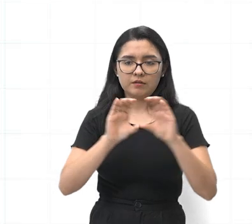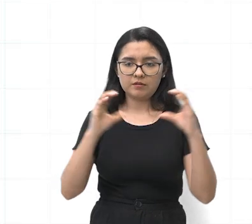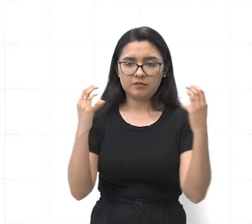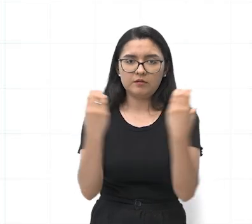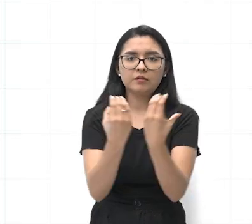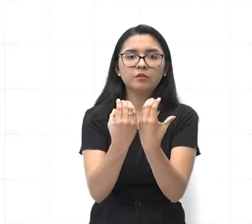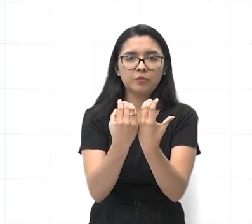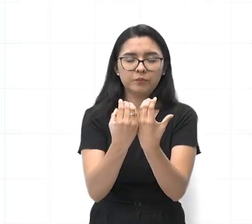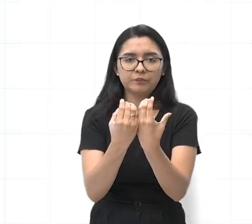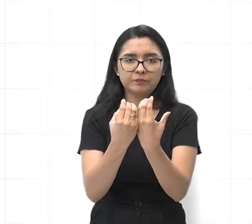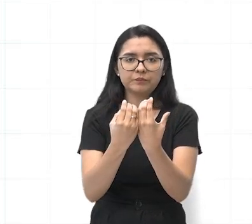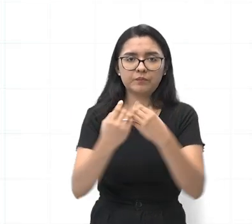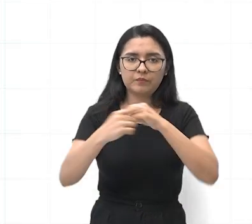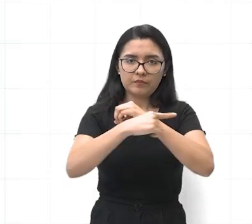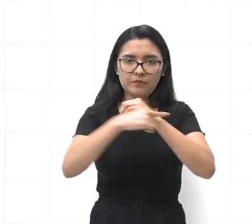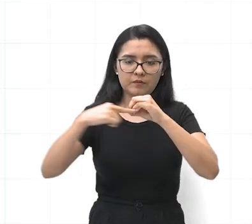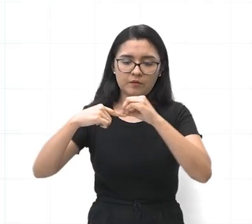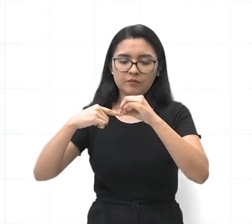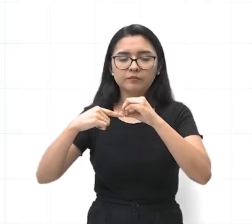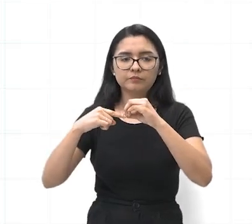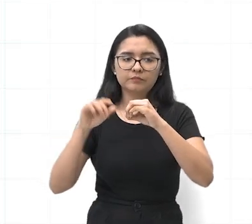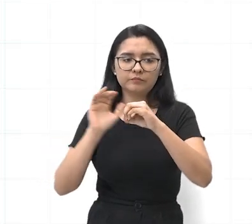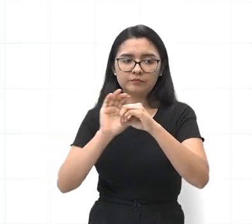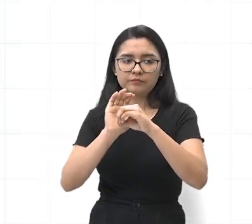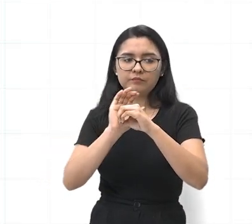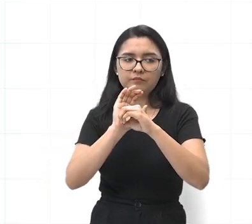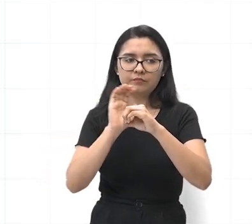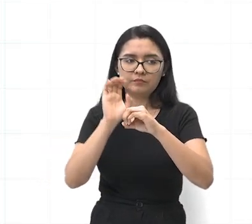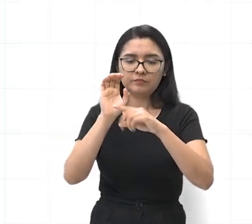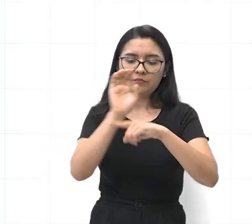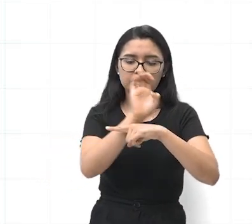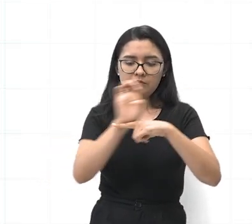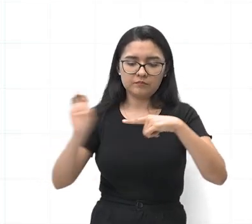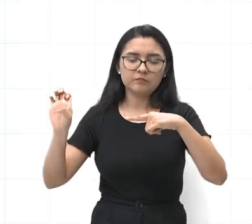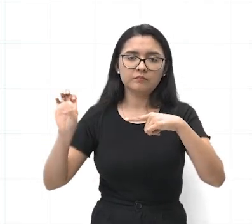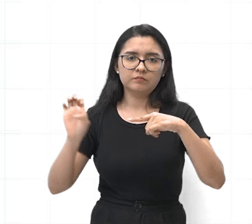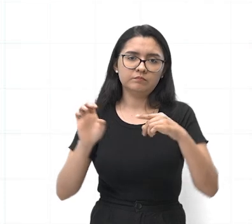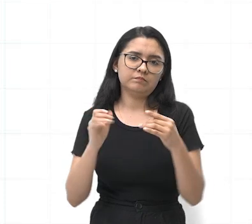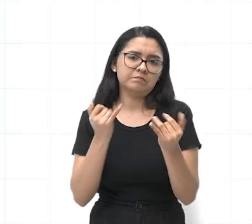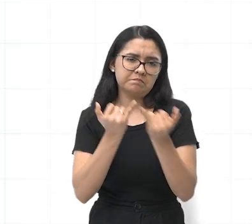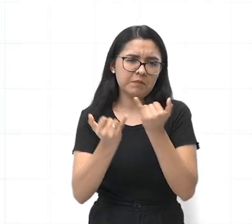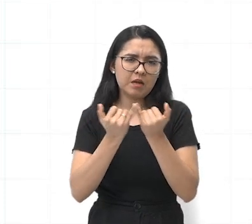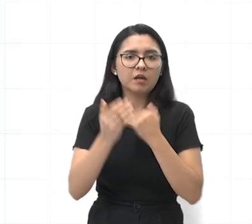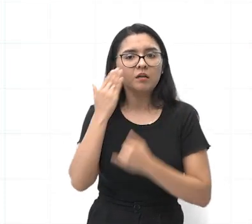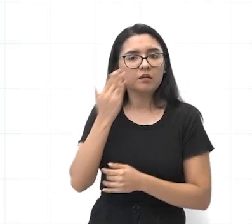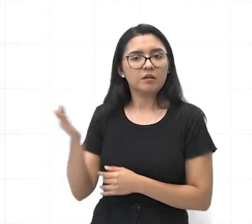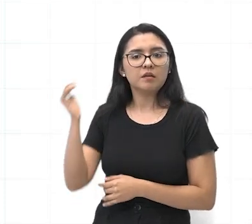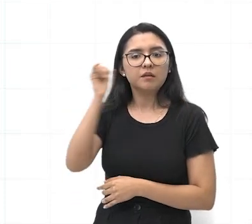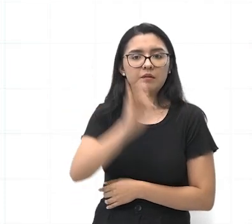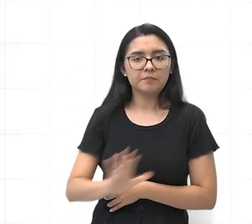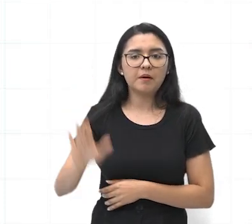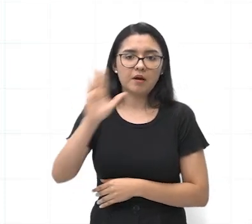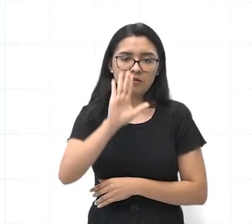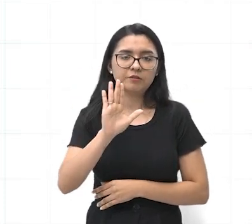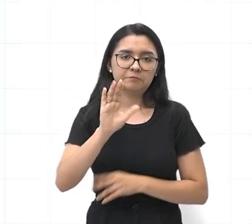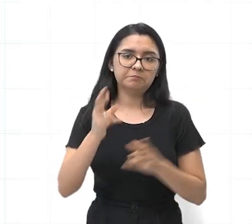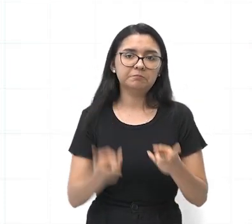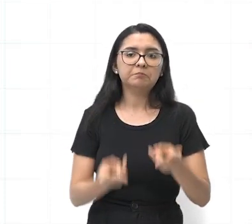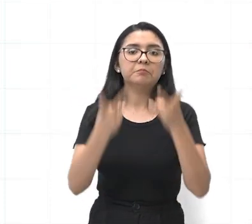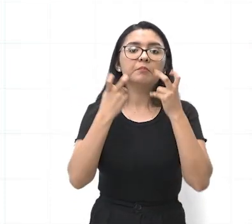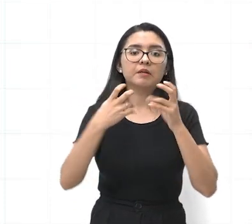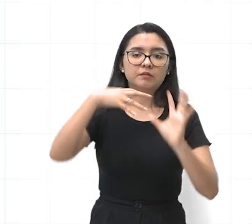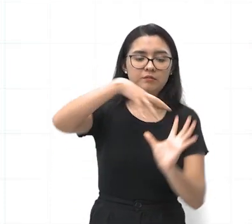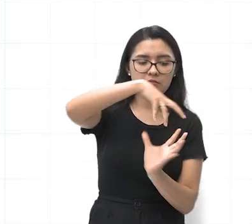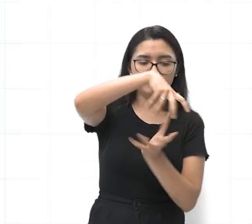linha do Equador, ou seja, ele tem um formato quase esférico. Aqui nós vemos uma imagem, certo, de um